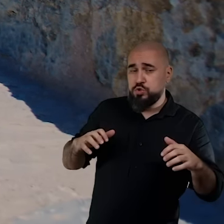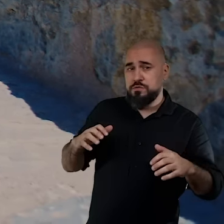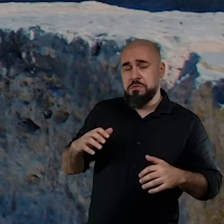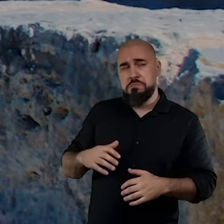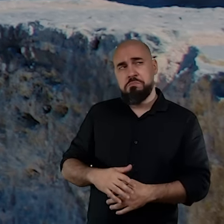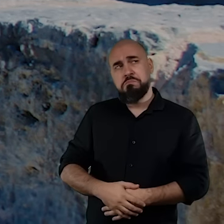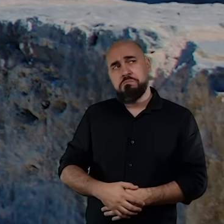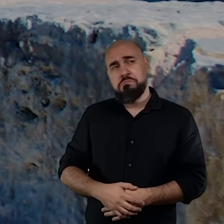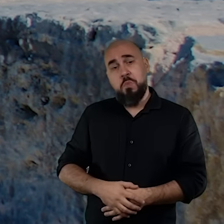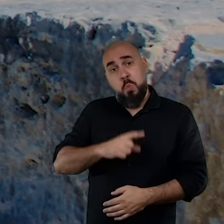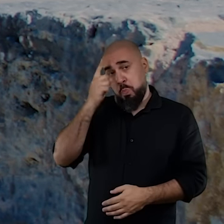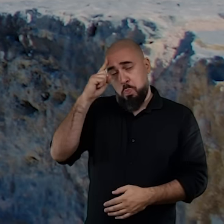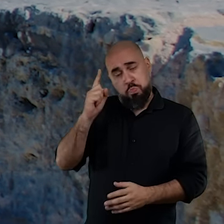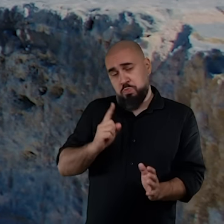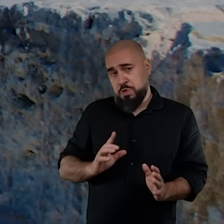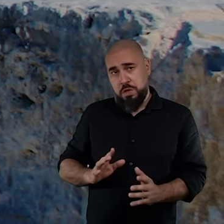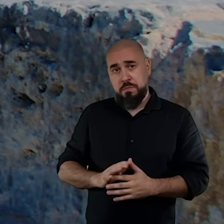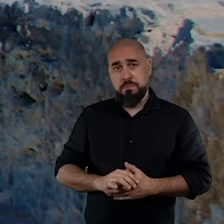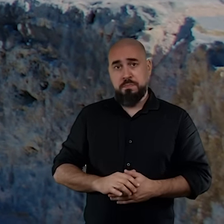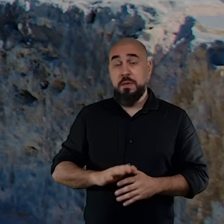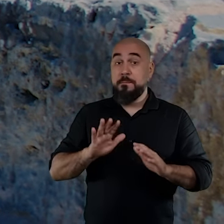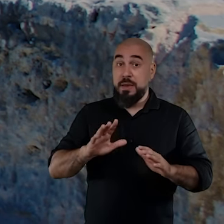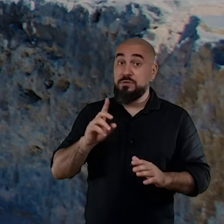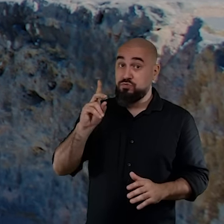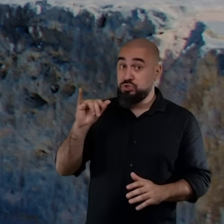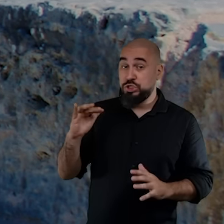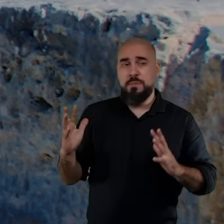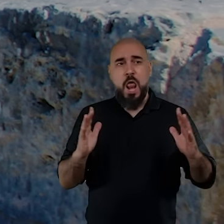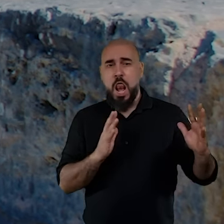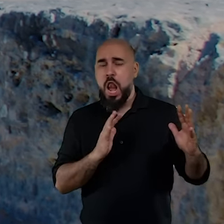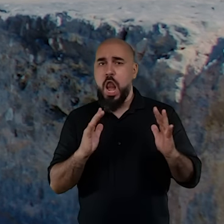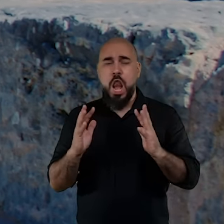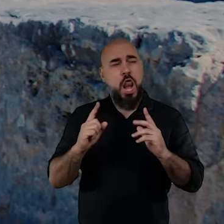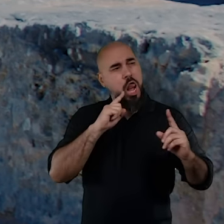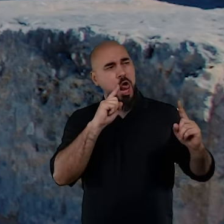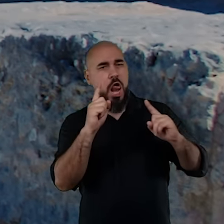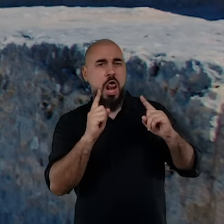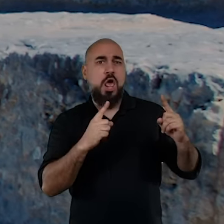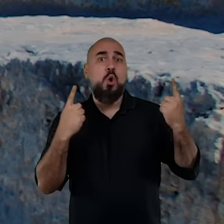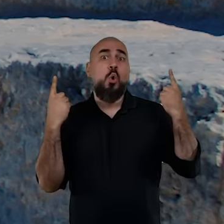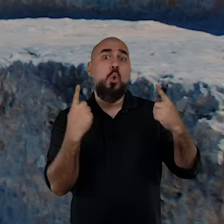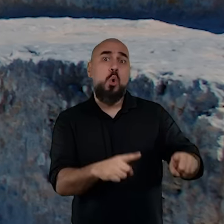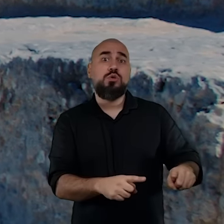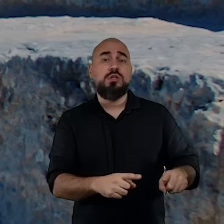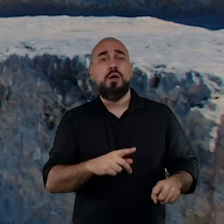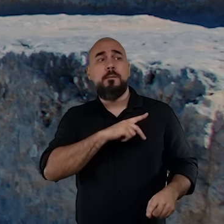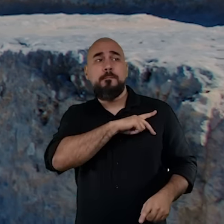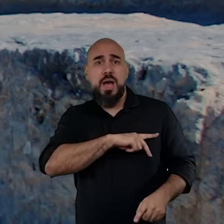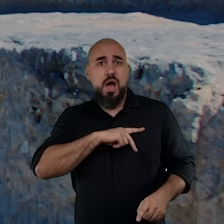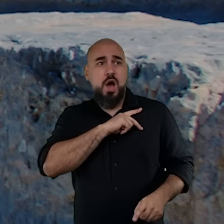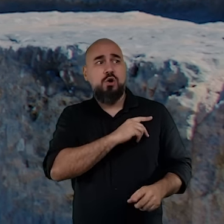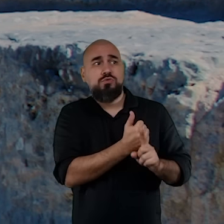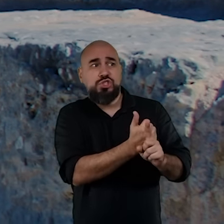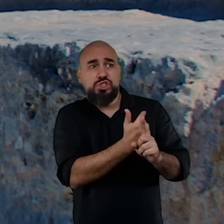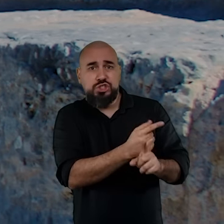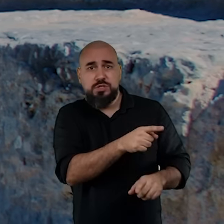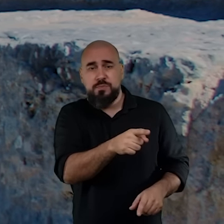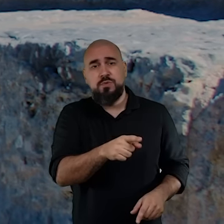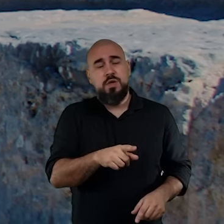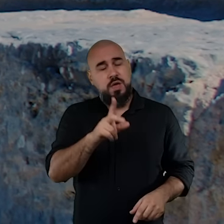não sei. Mas eu sei que aquele dia do tumulto iniciado contra Paulo e seus discípulos, aquele foi um